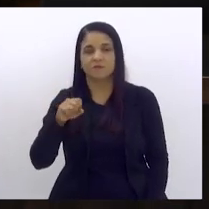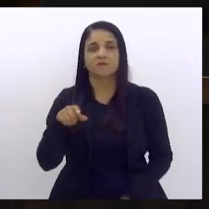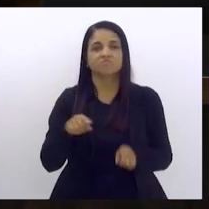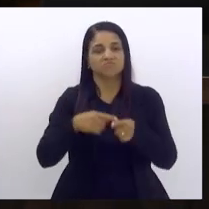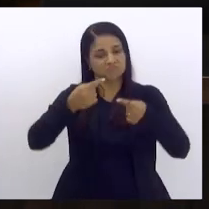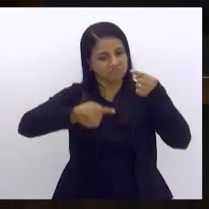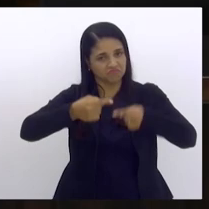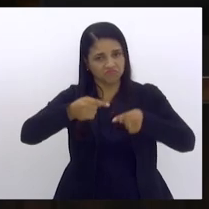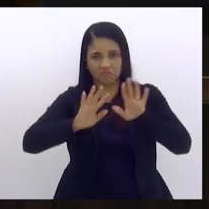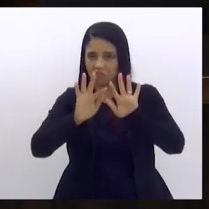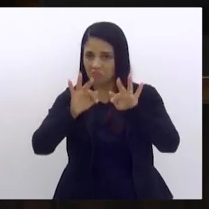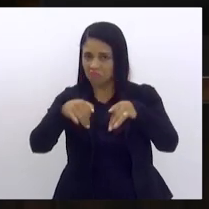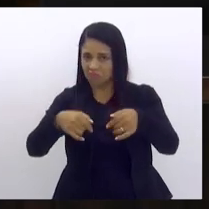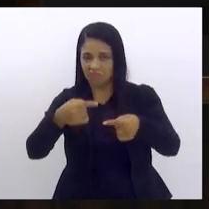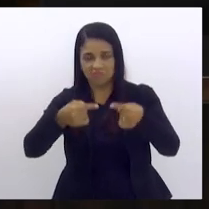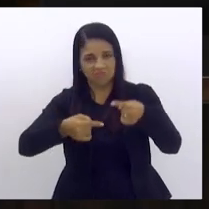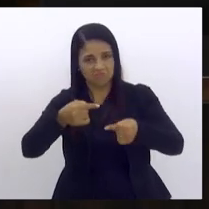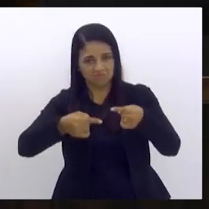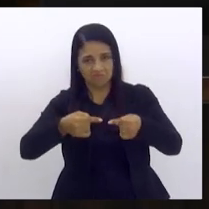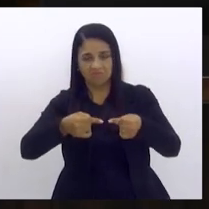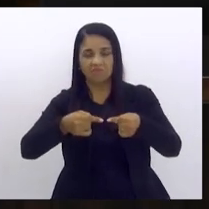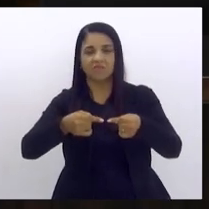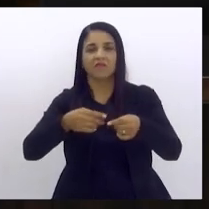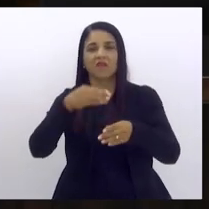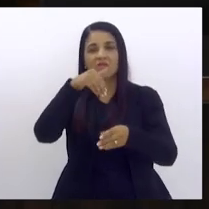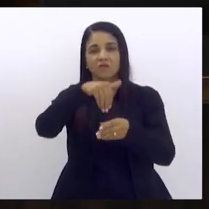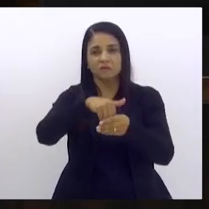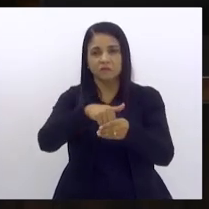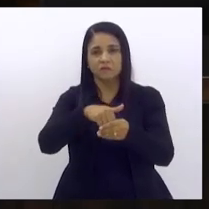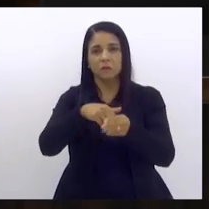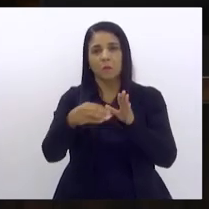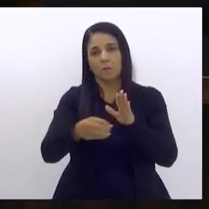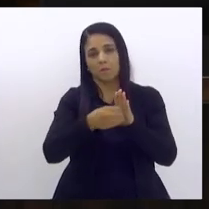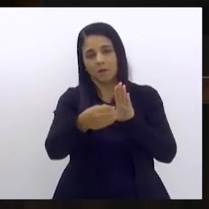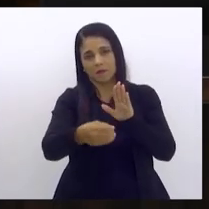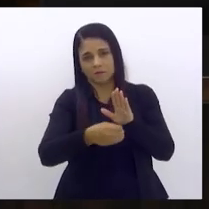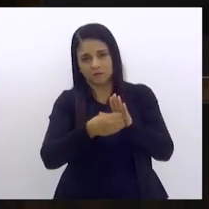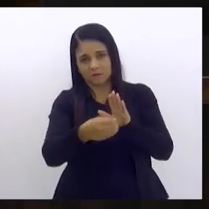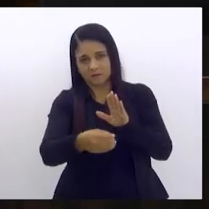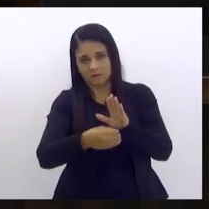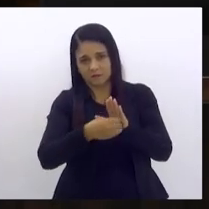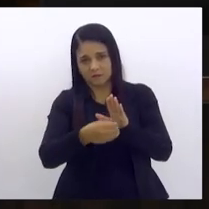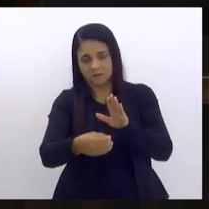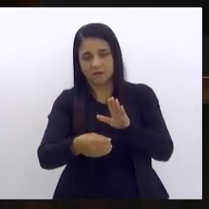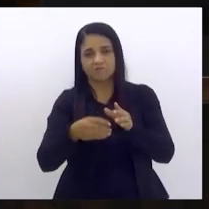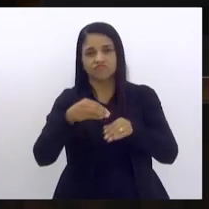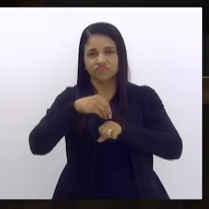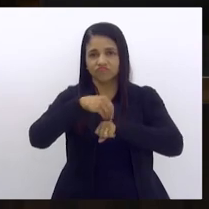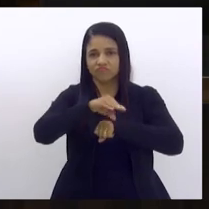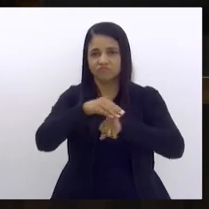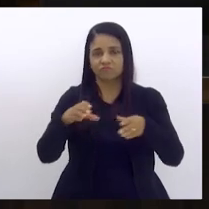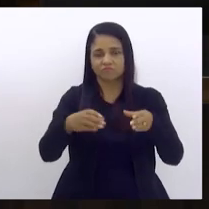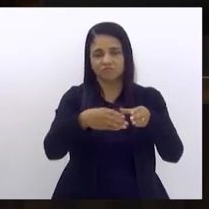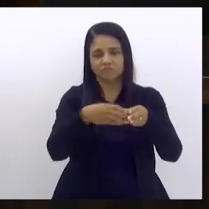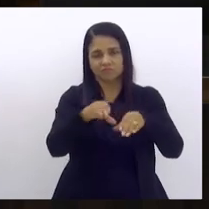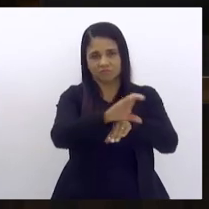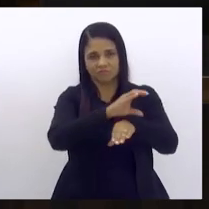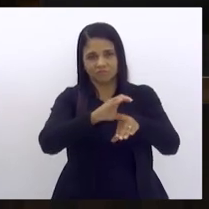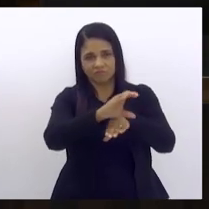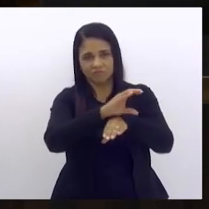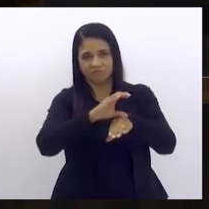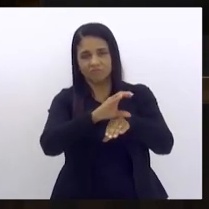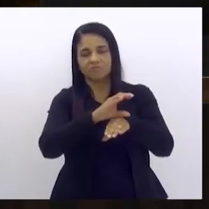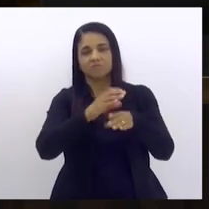não havendo quem queira discutir, encerrada a discussão. Em votação, parecer da Comissão de indicações legislativas. Senhores, que